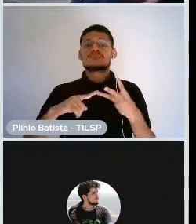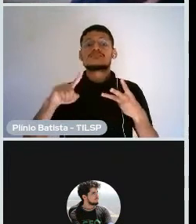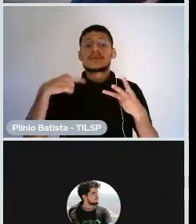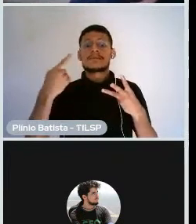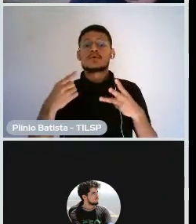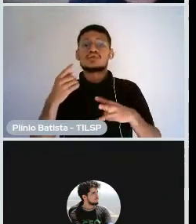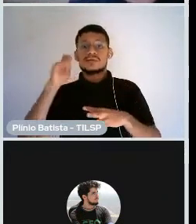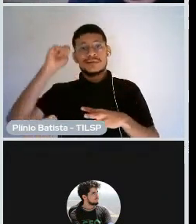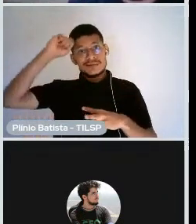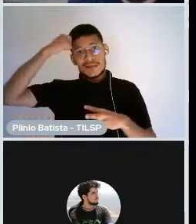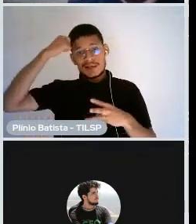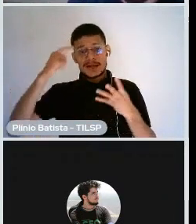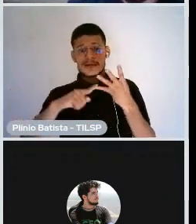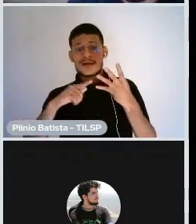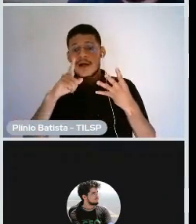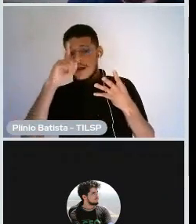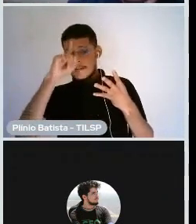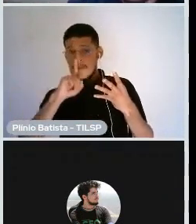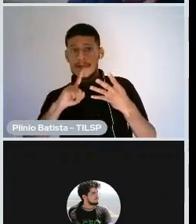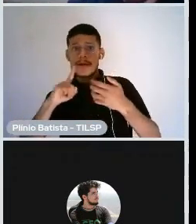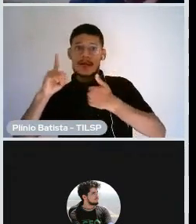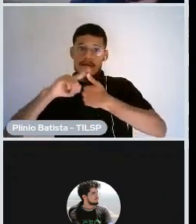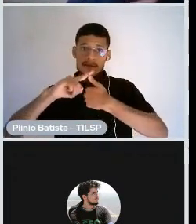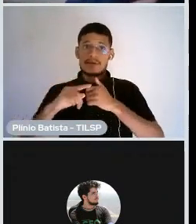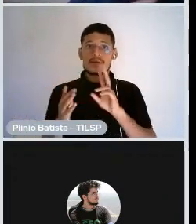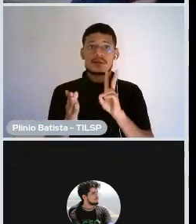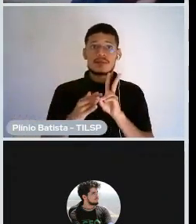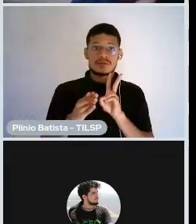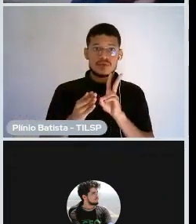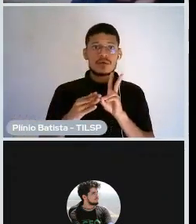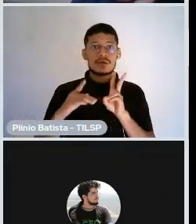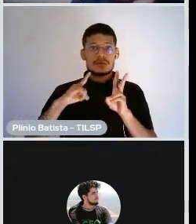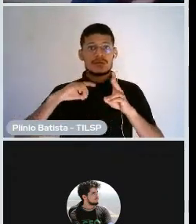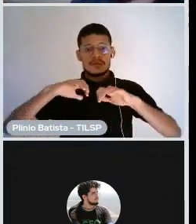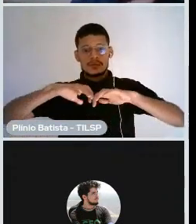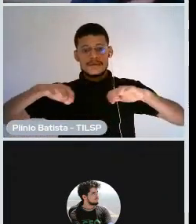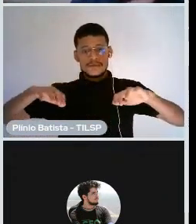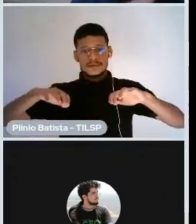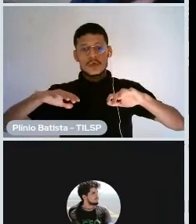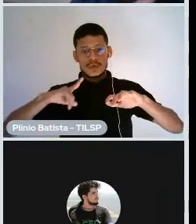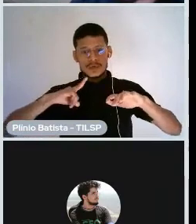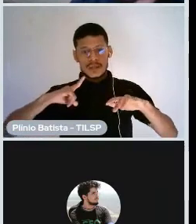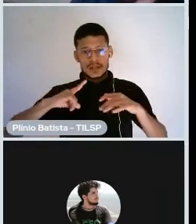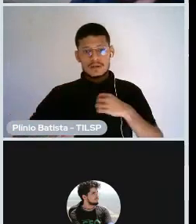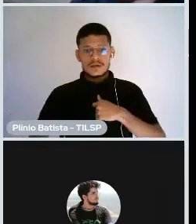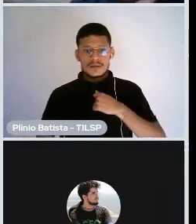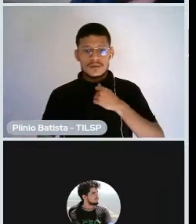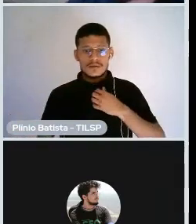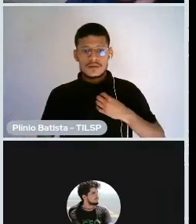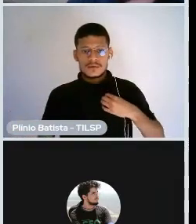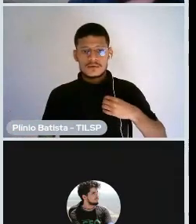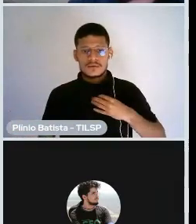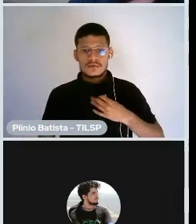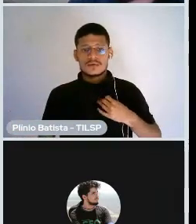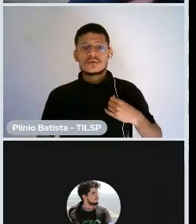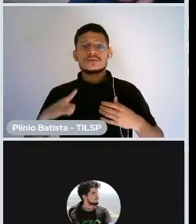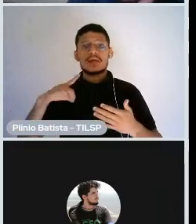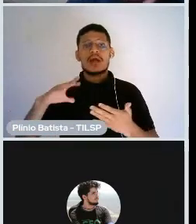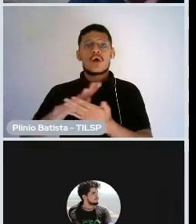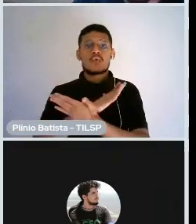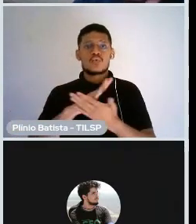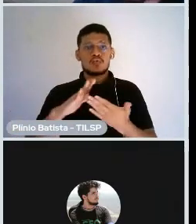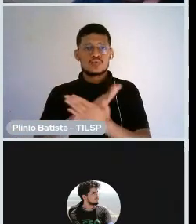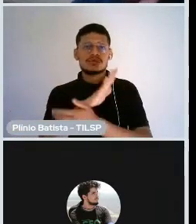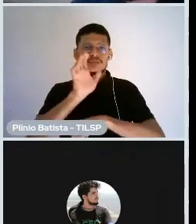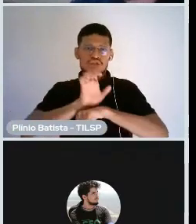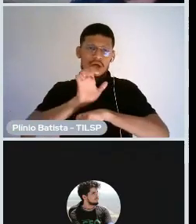depois a amarela, e por último a indígena. Tá? E estão divididas ali em alguns estados onde é